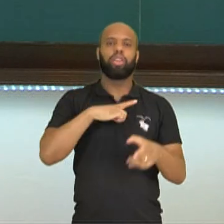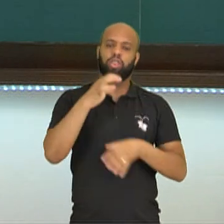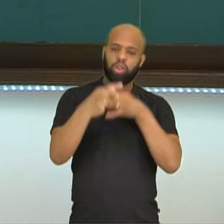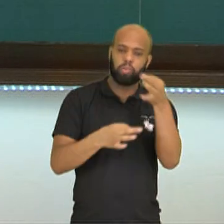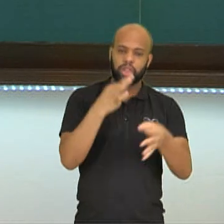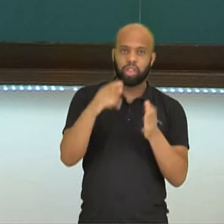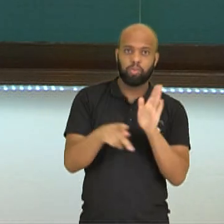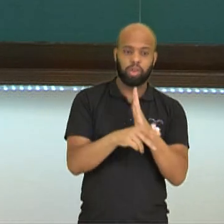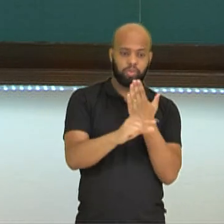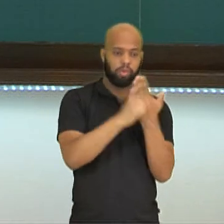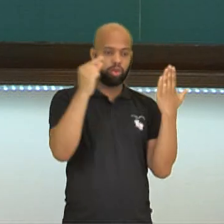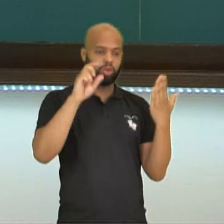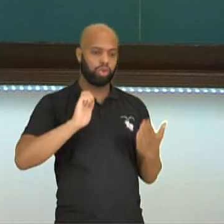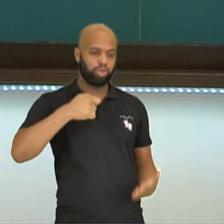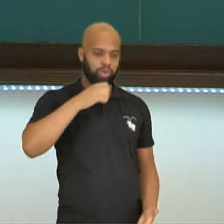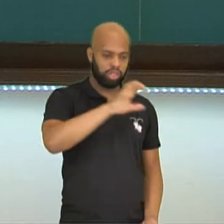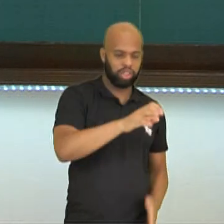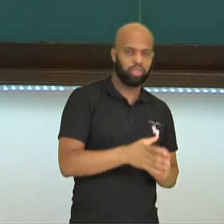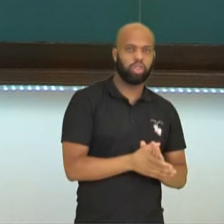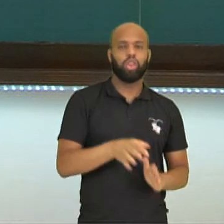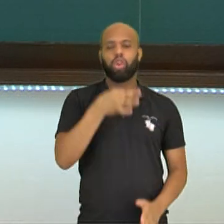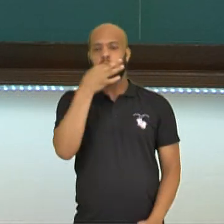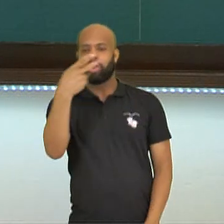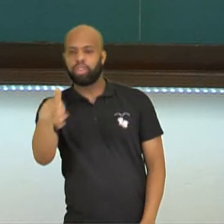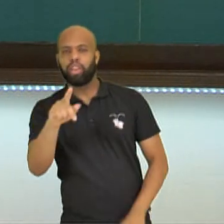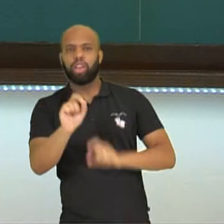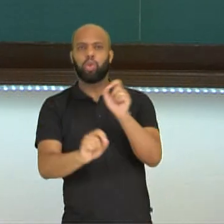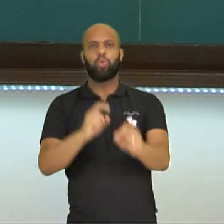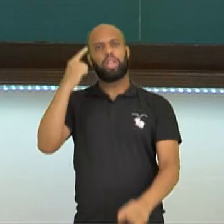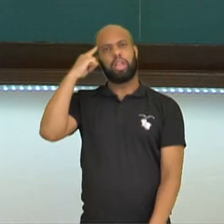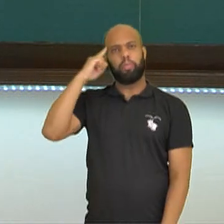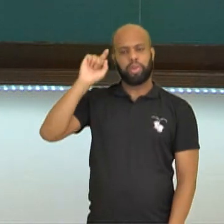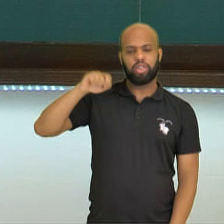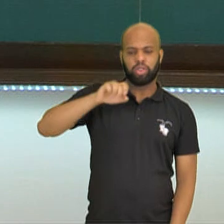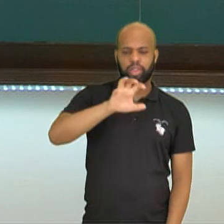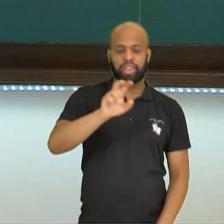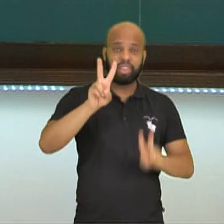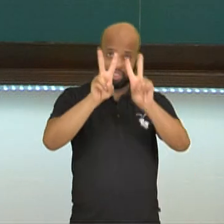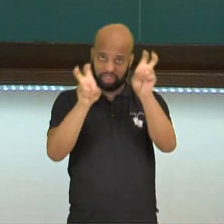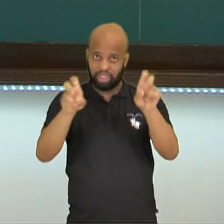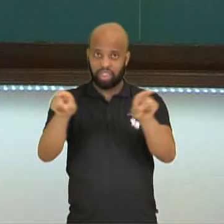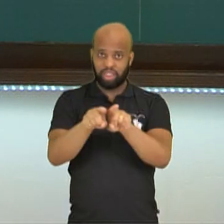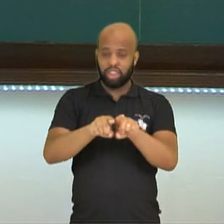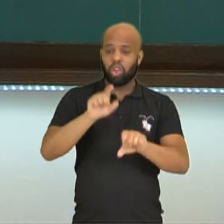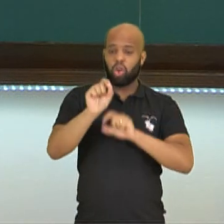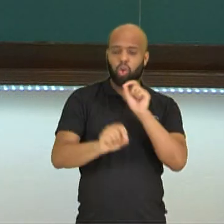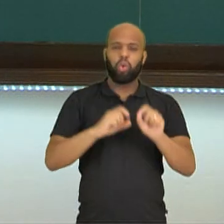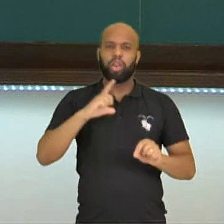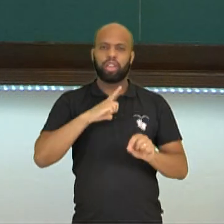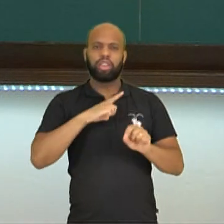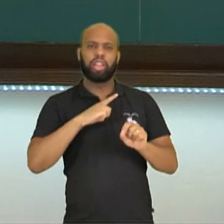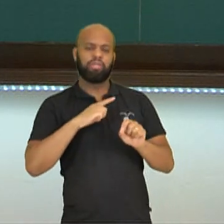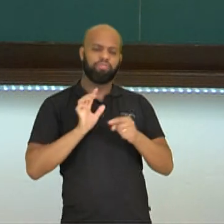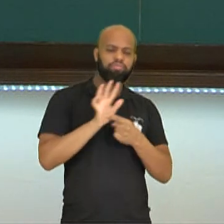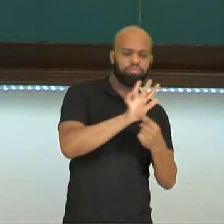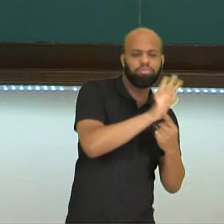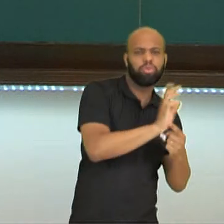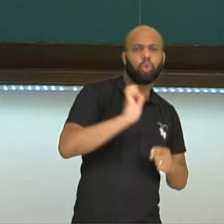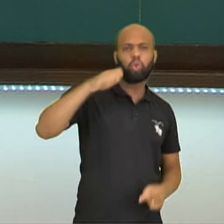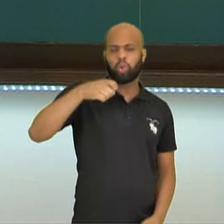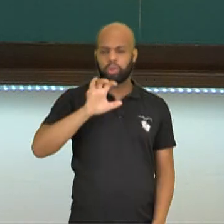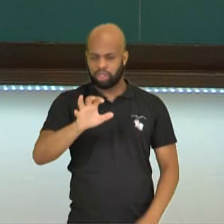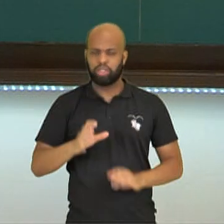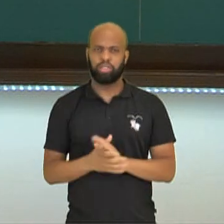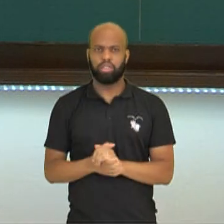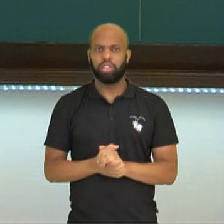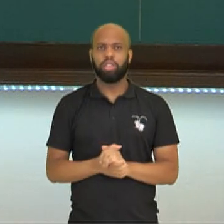do autor a respeito daquilo. Qual é a opinião dele, o que ele pensa a respeito daquele assunto, o que foi levantado ali a respeito